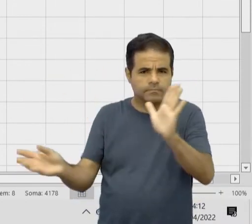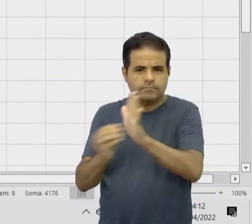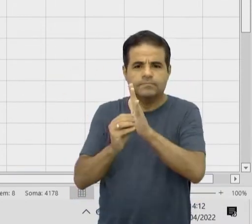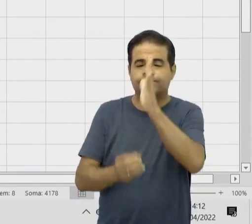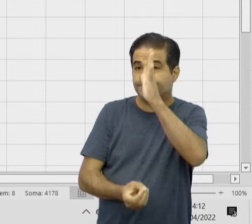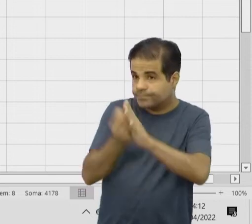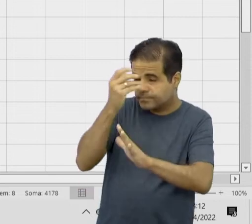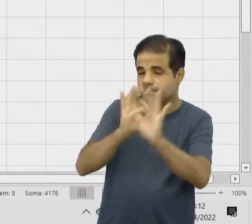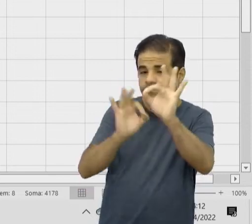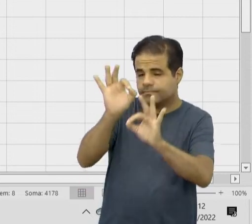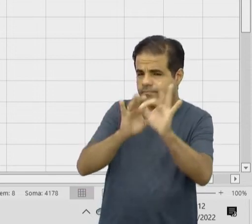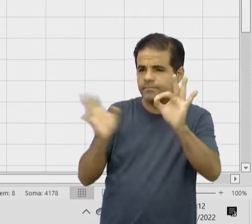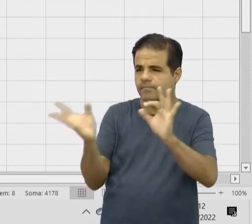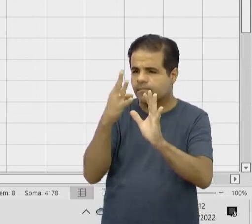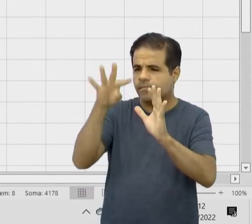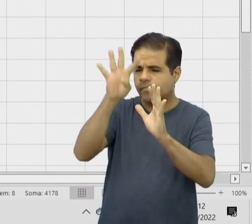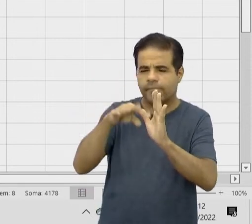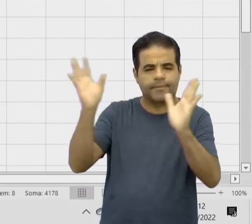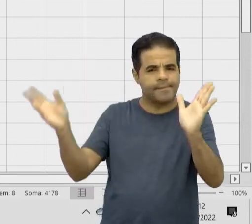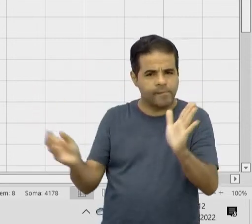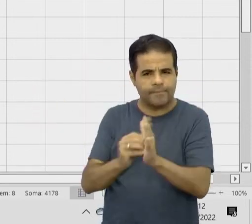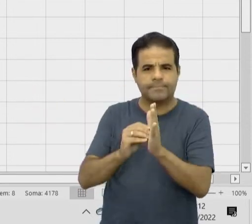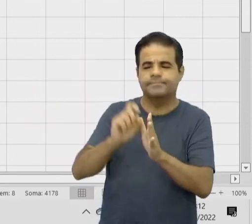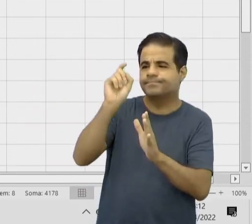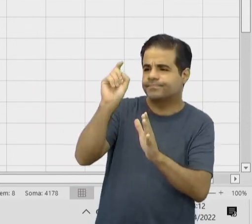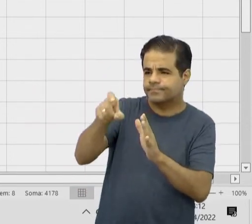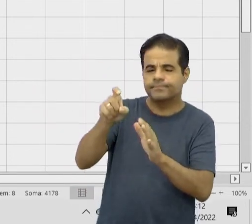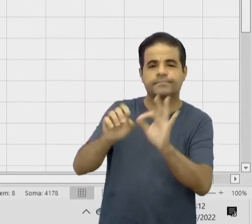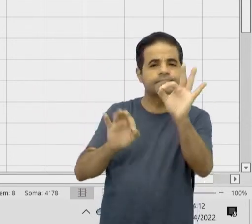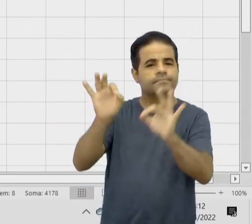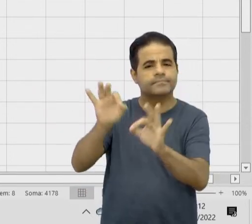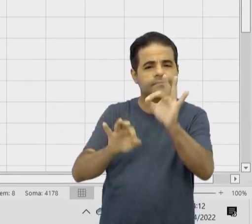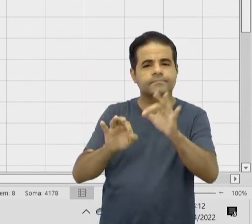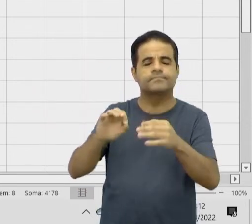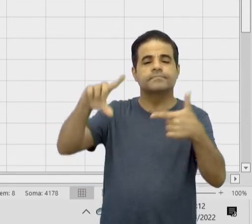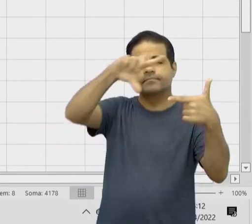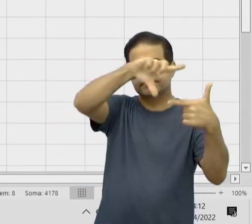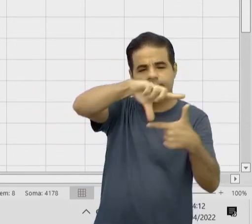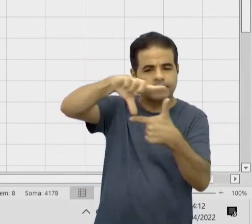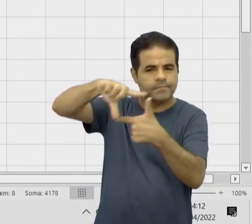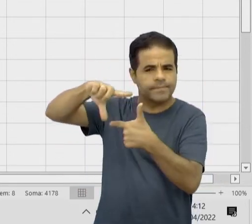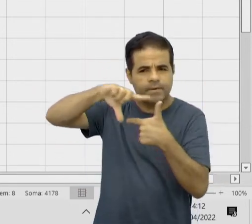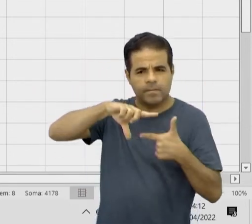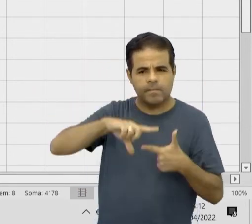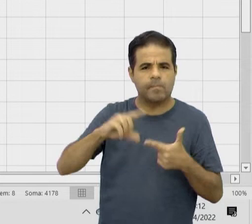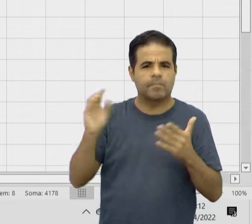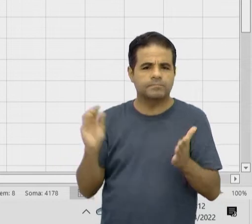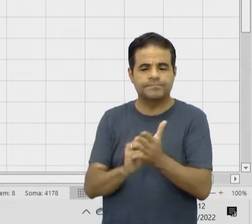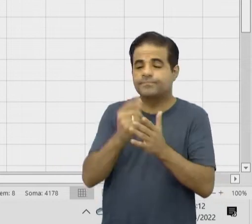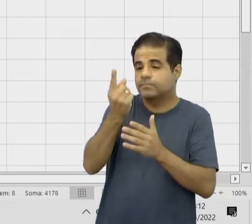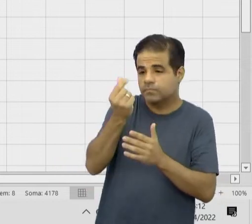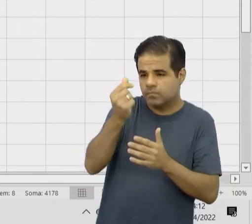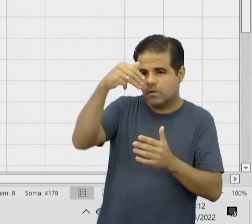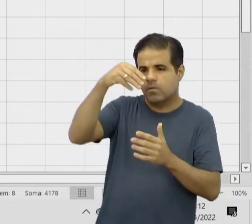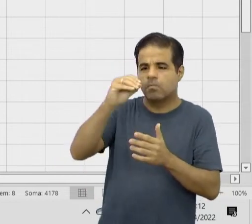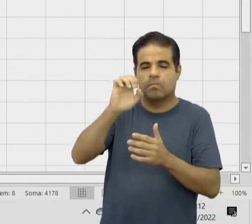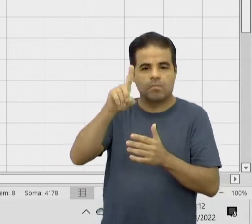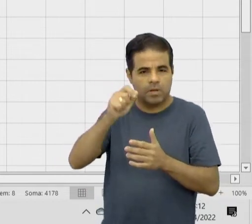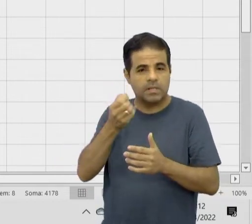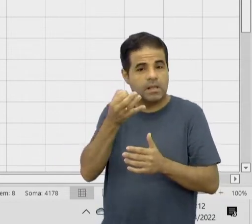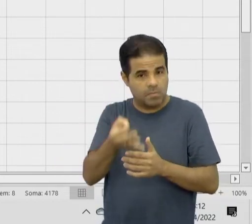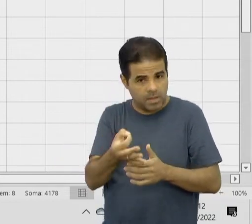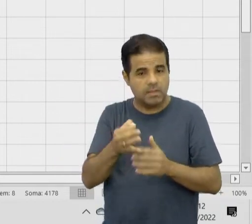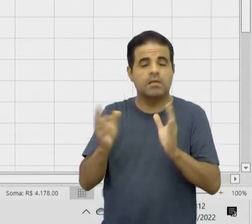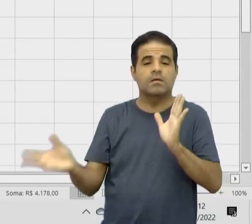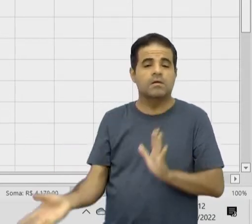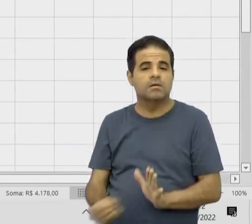a formatar a cédula. Então, aí, ó, com o botão direito, formatar cédula. Se eu colocar aqui, ó, moeda, ele vai aparecer o R,